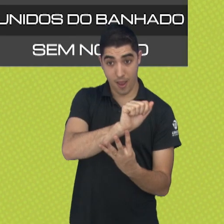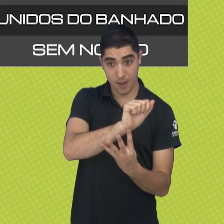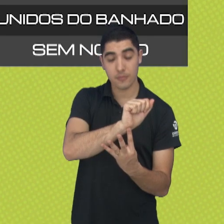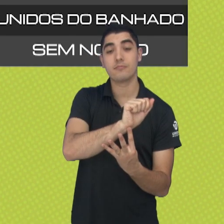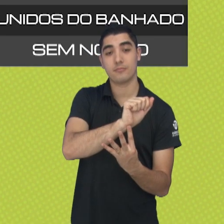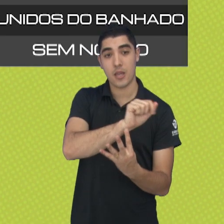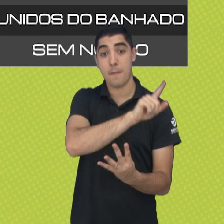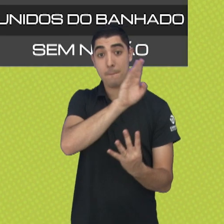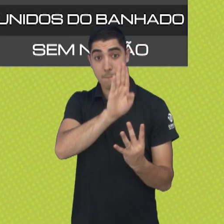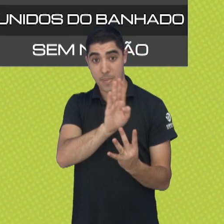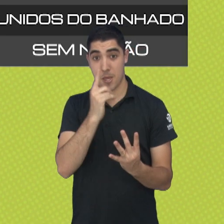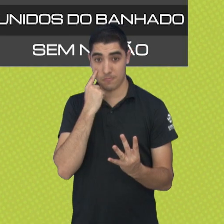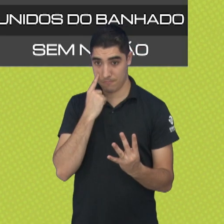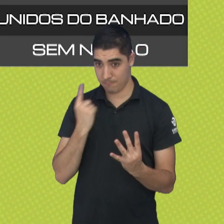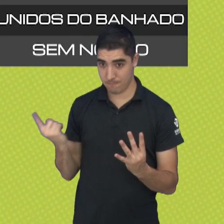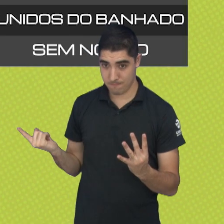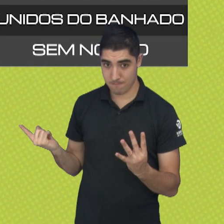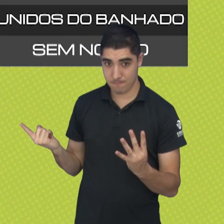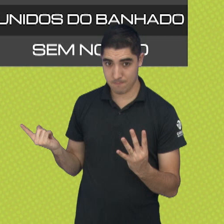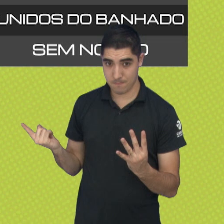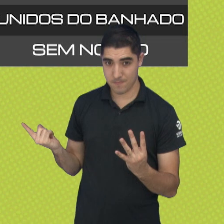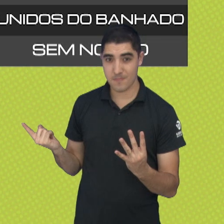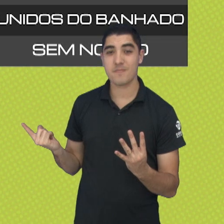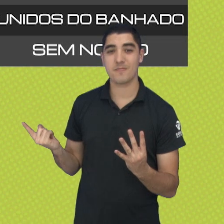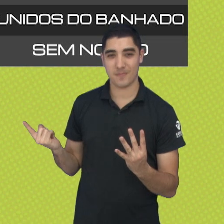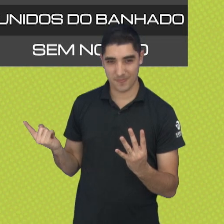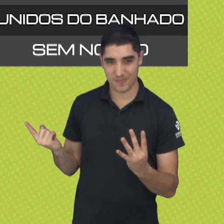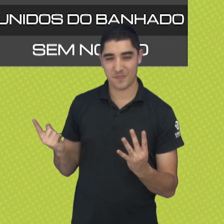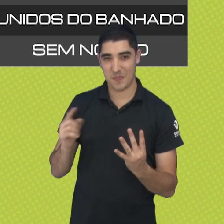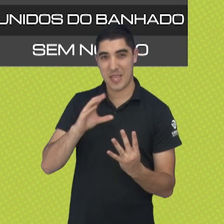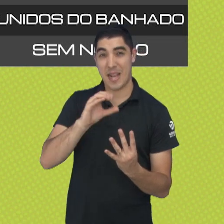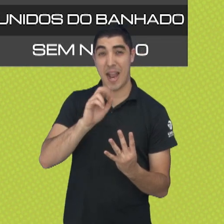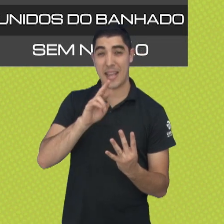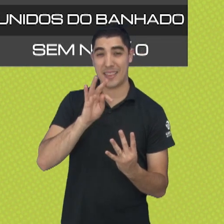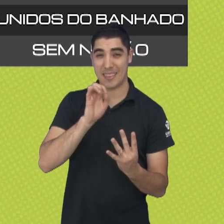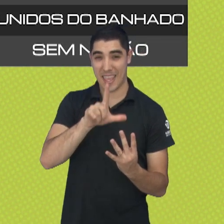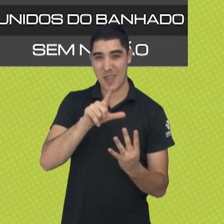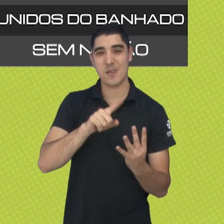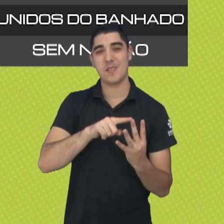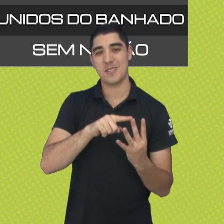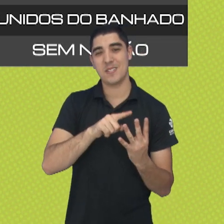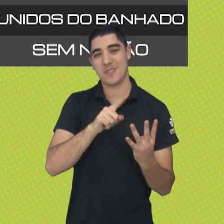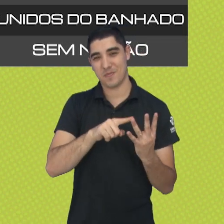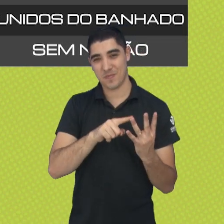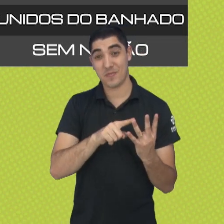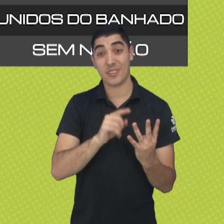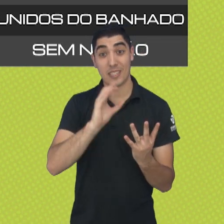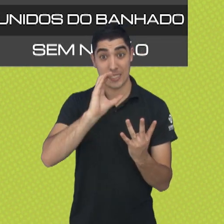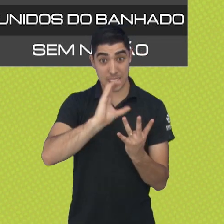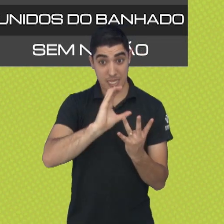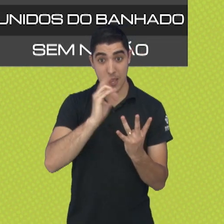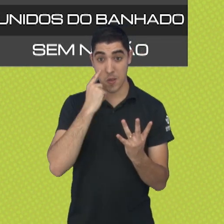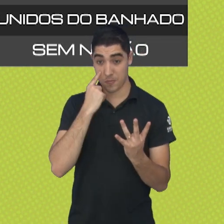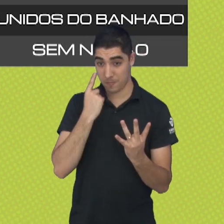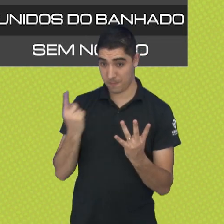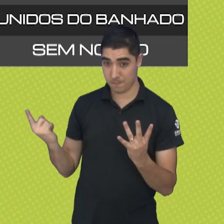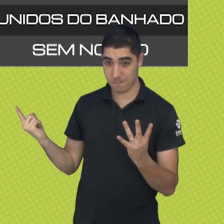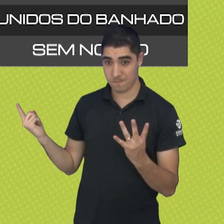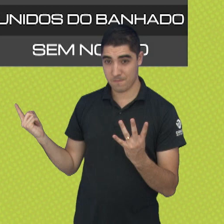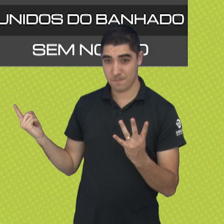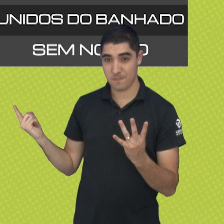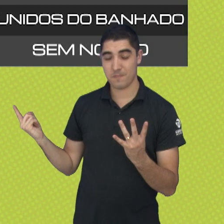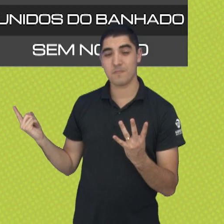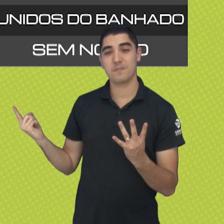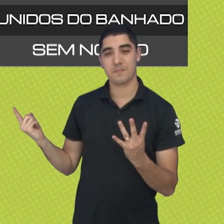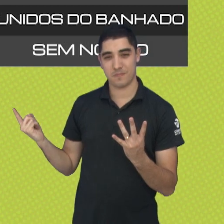Machado. Grupo B, Monteiro Lobato, Cartel do Norte, que beleza, Vila São Geraldo e Frigorífico. Grupo C, Guarani, Vasquinho, Boa